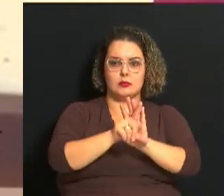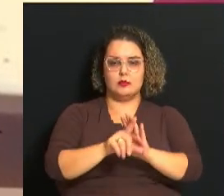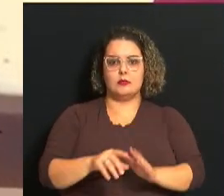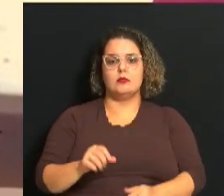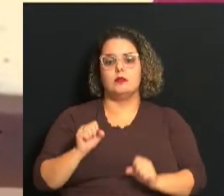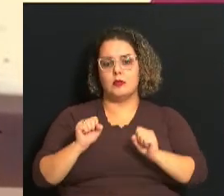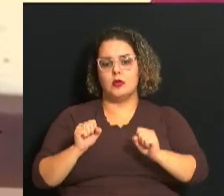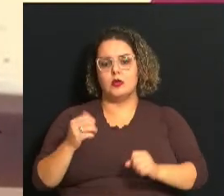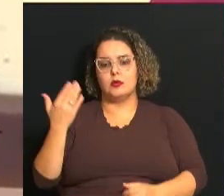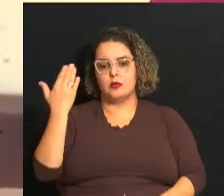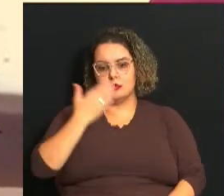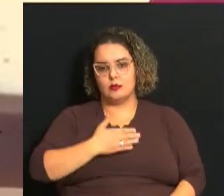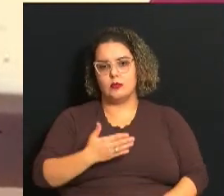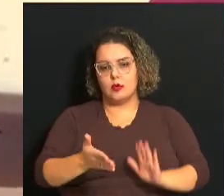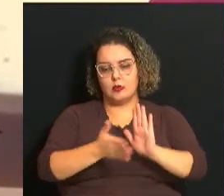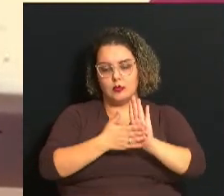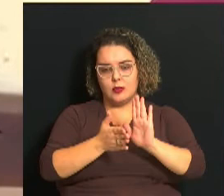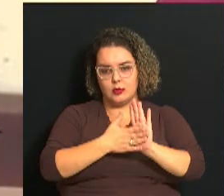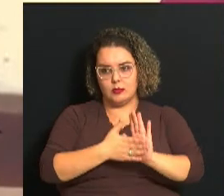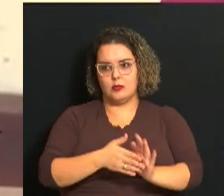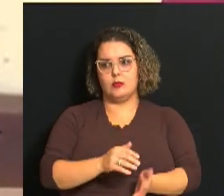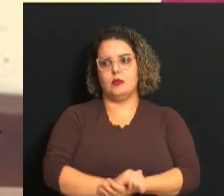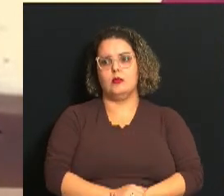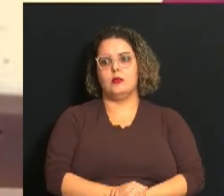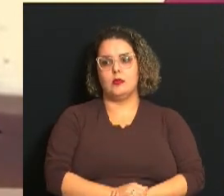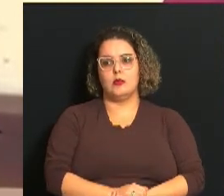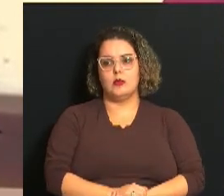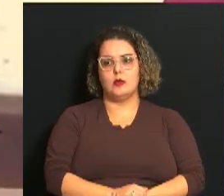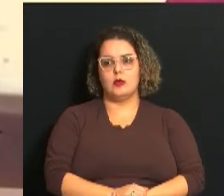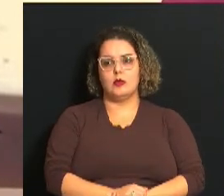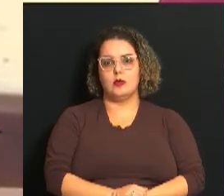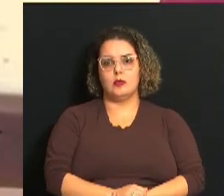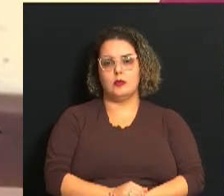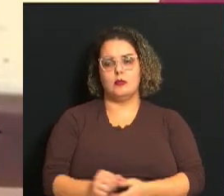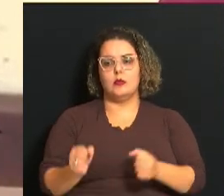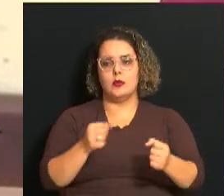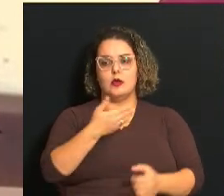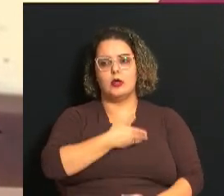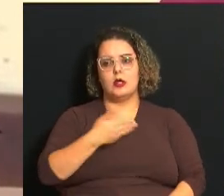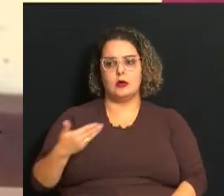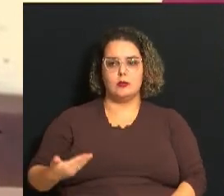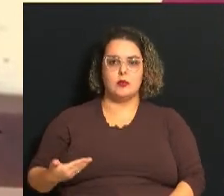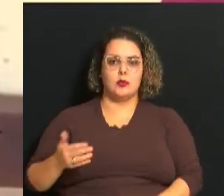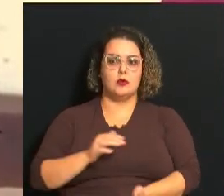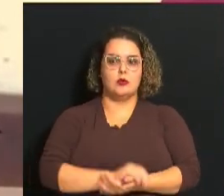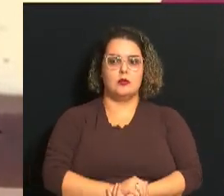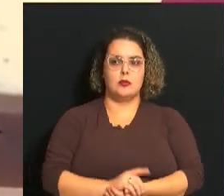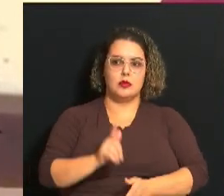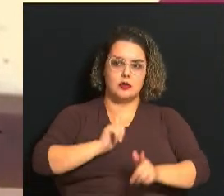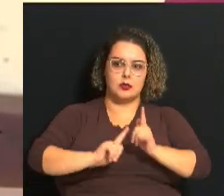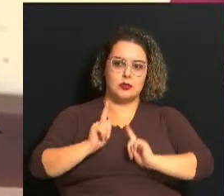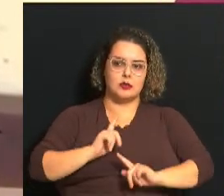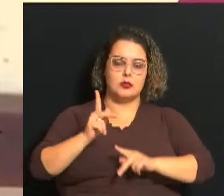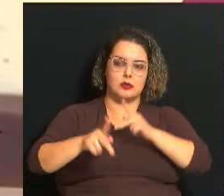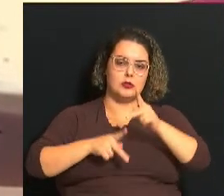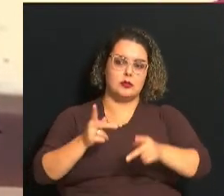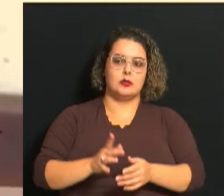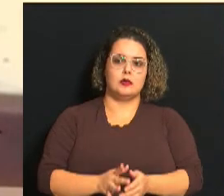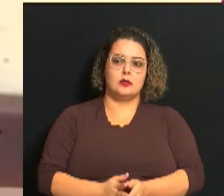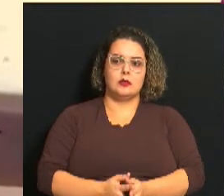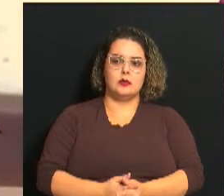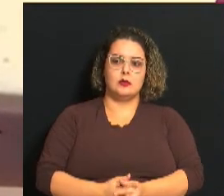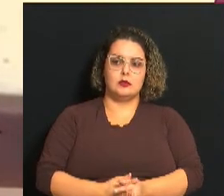propor né inclusive como uma indicação para o próprio poder público a partir do da gestão de pessoas né